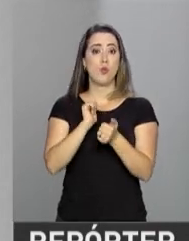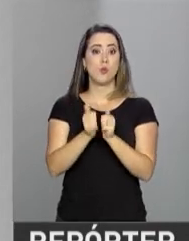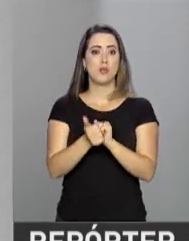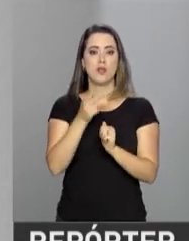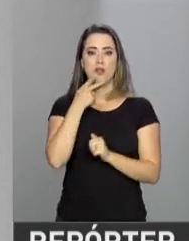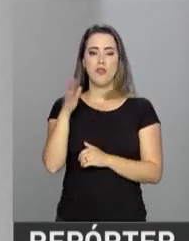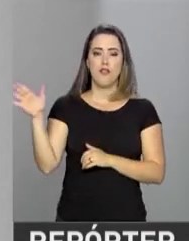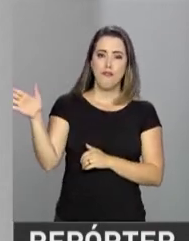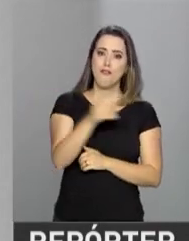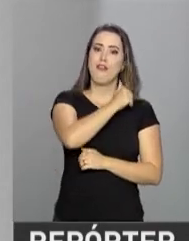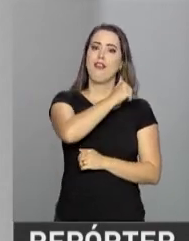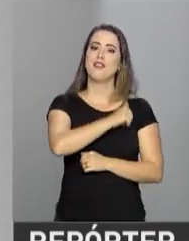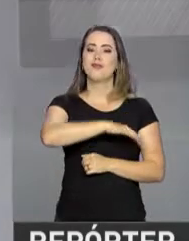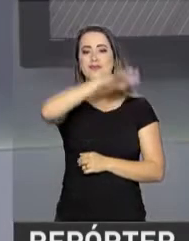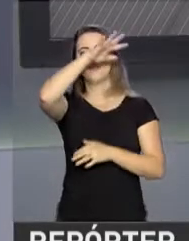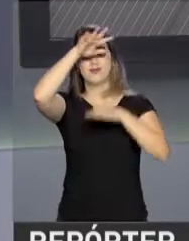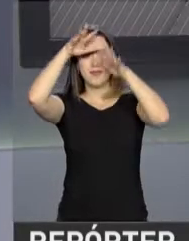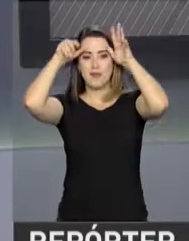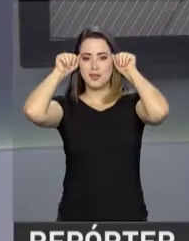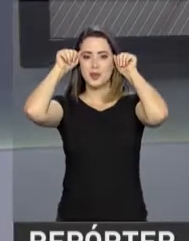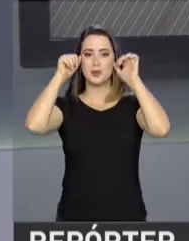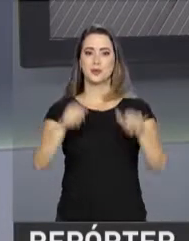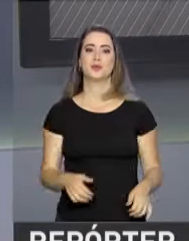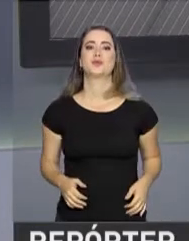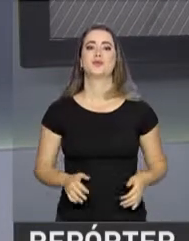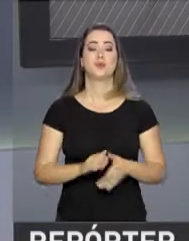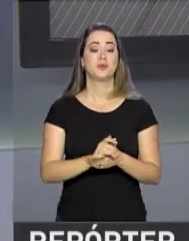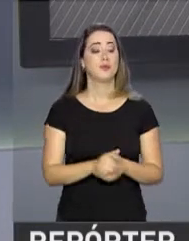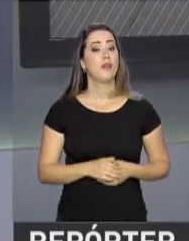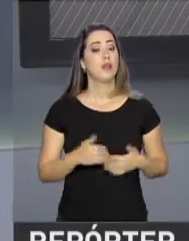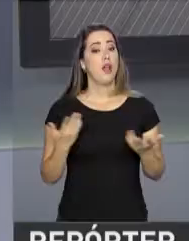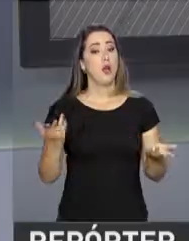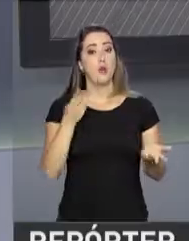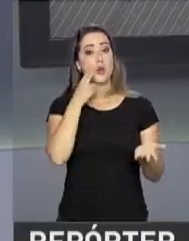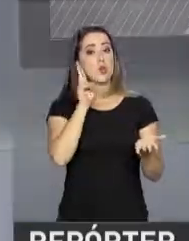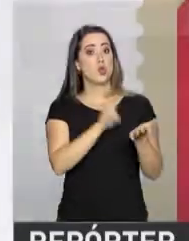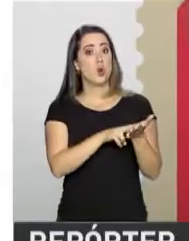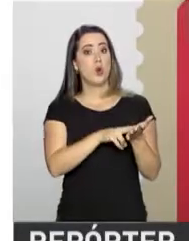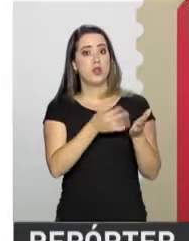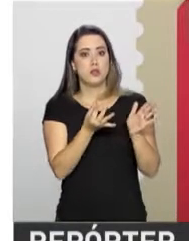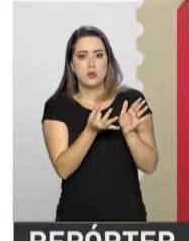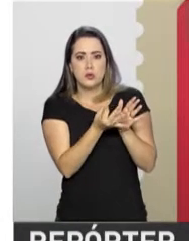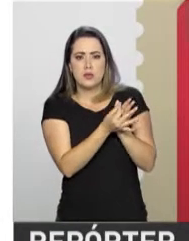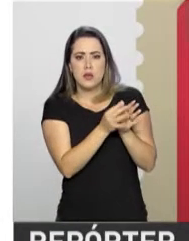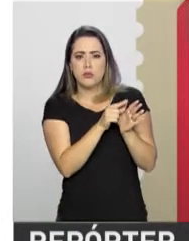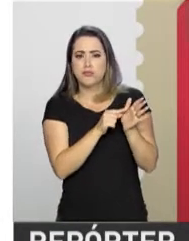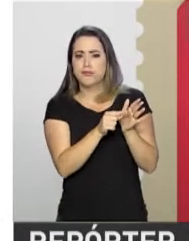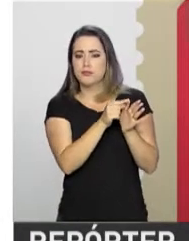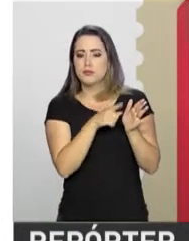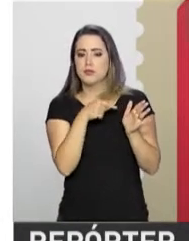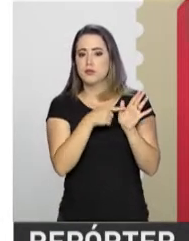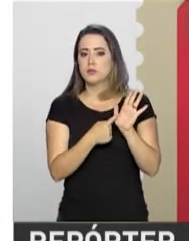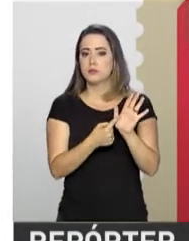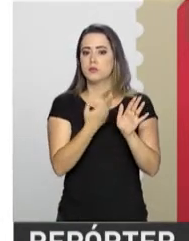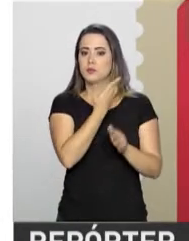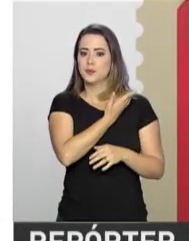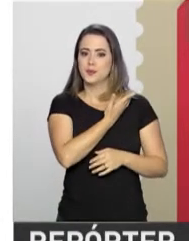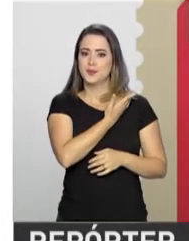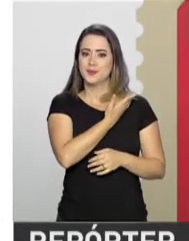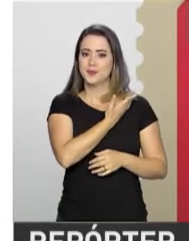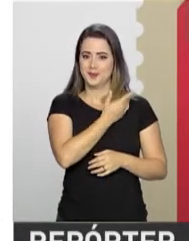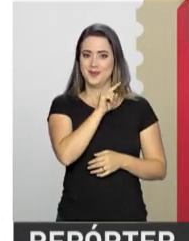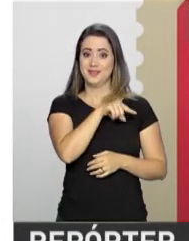venha o méxico e os correios lançaram hoje o selo brasil na copa do mundo da fifa rússia 2018